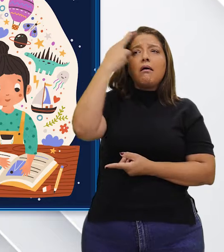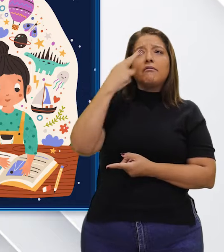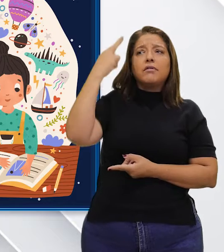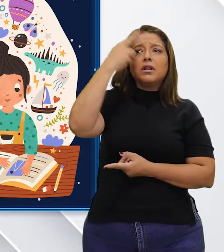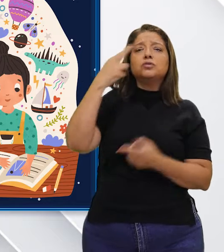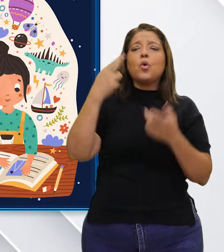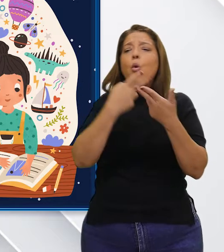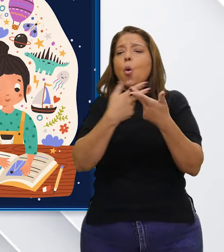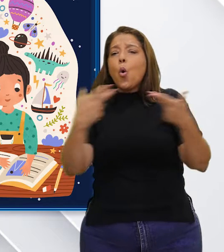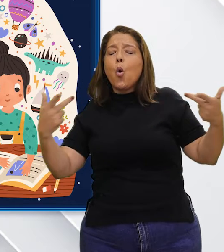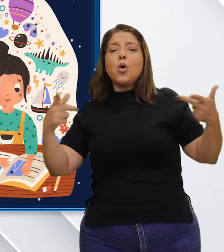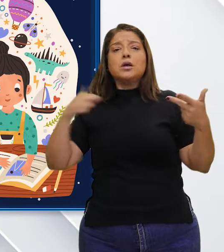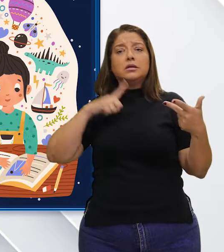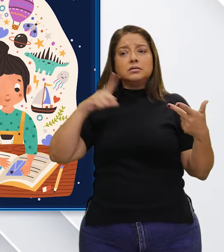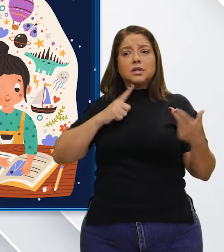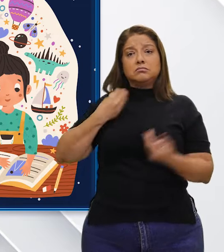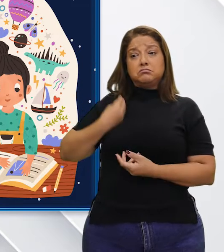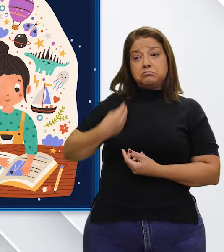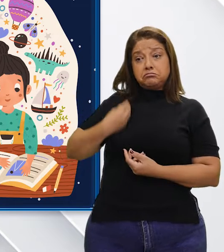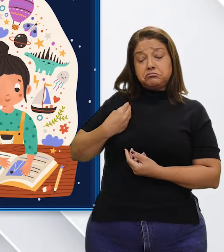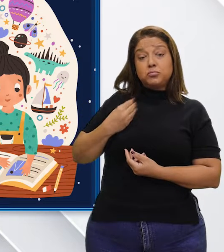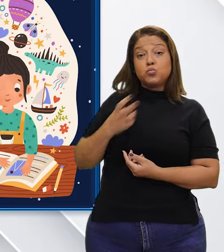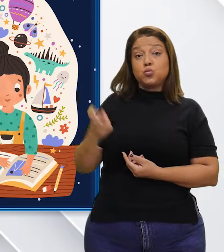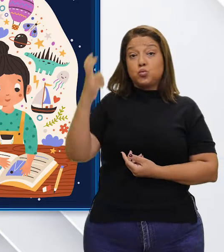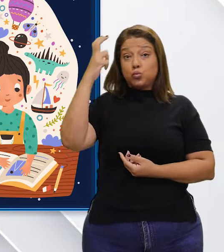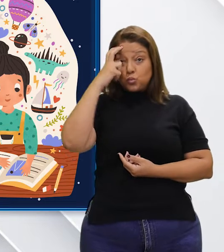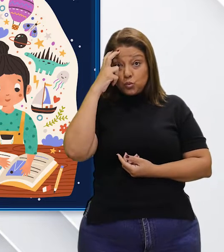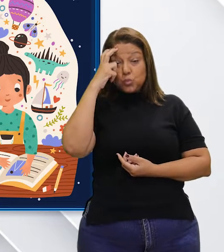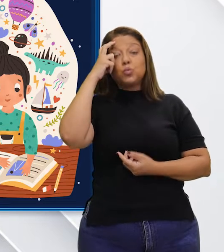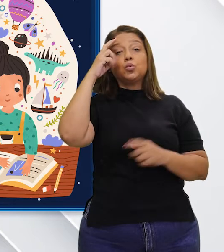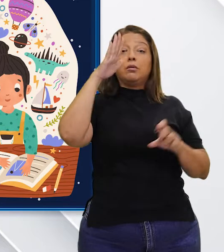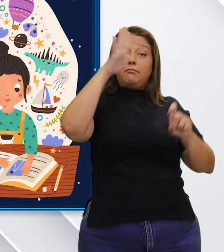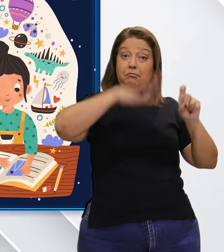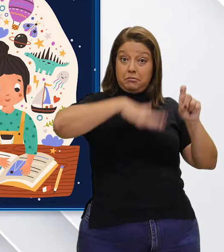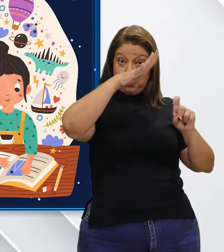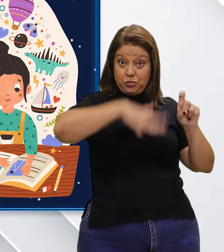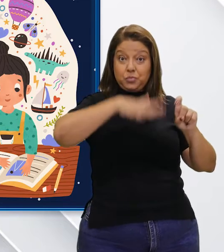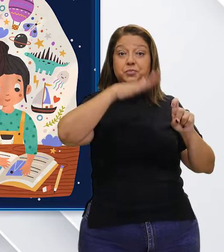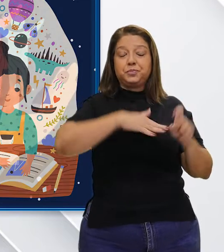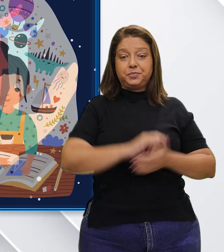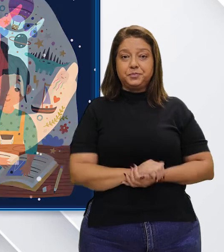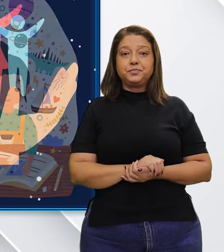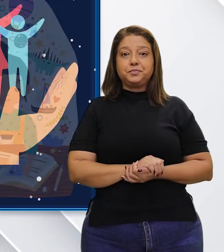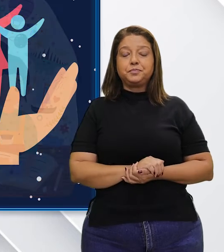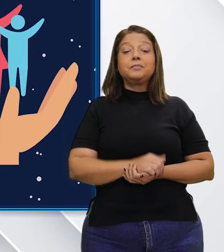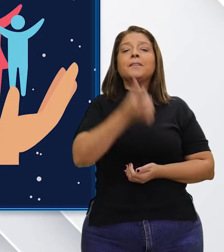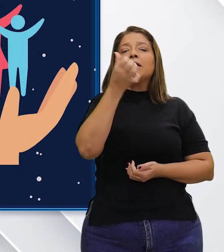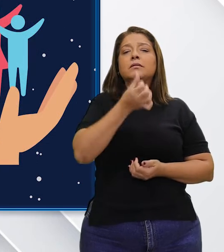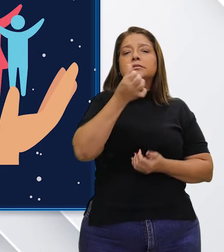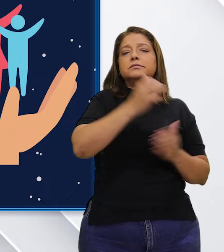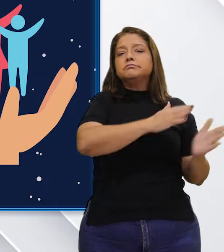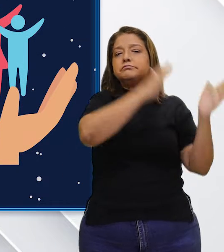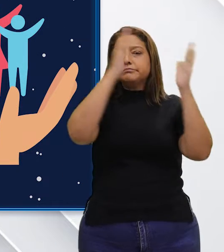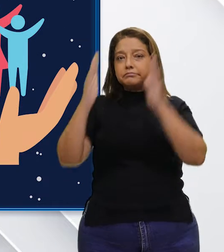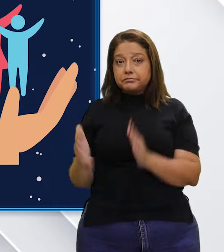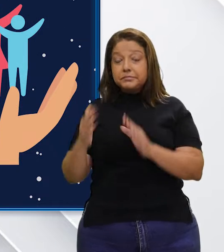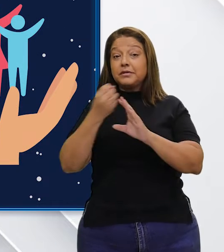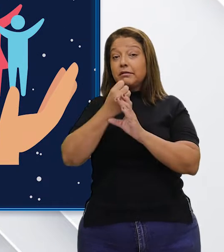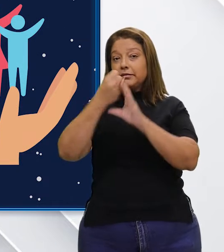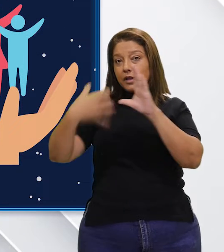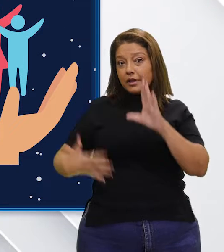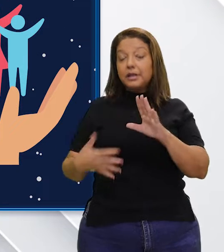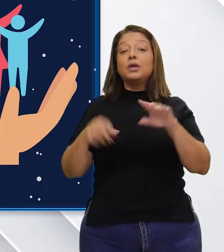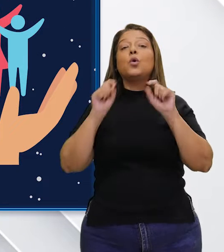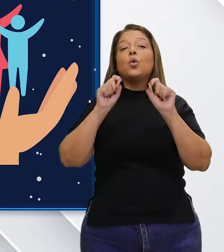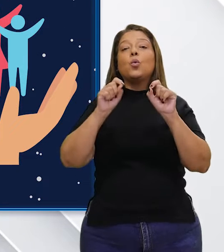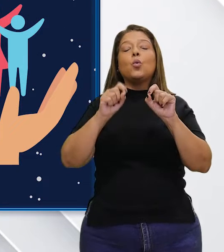refletir sobre questões existenciais, culturais e mitológicas. A sexta